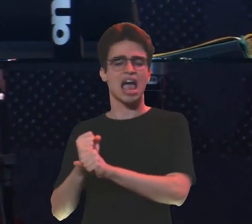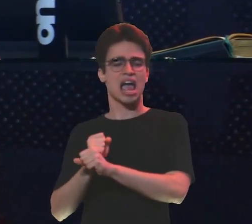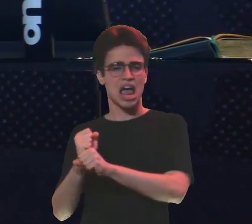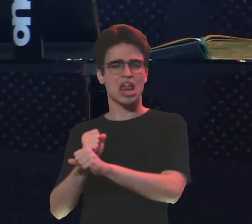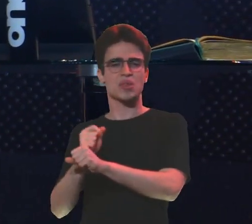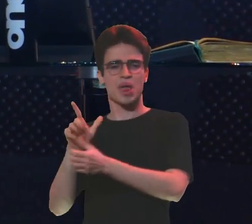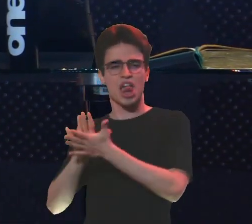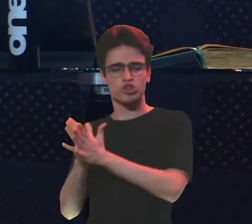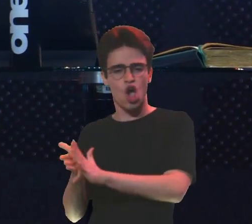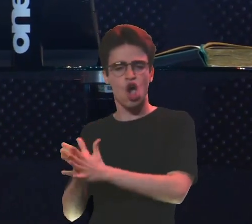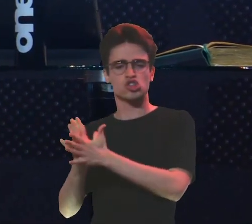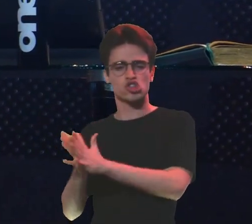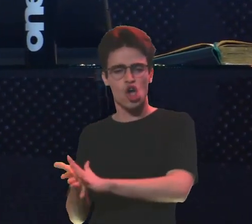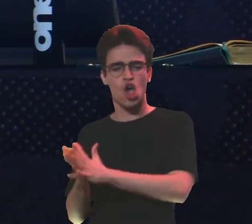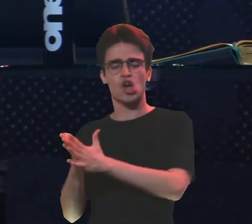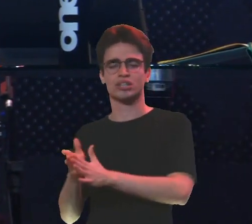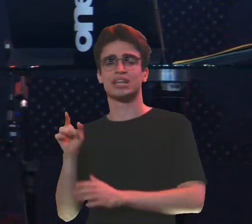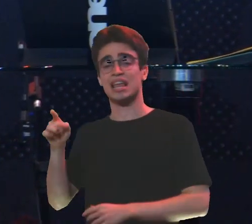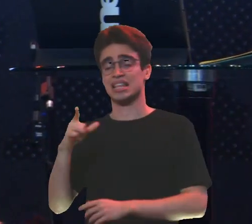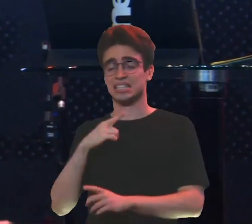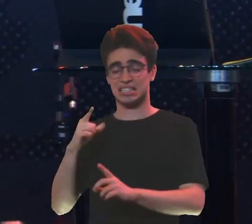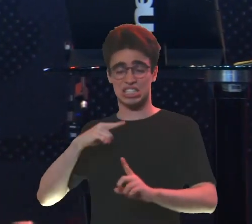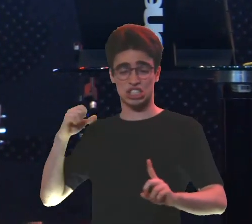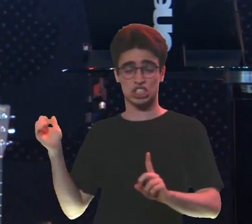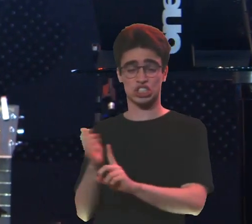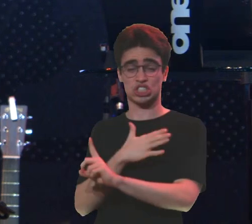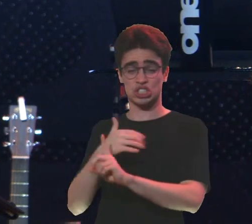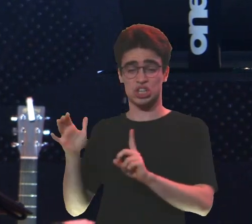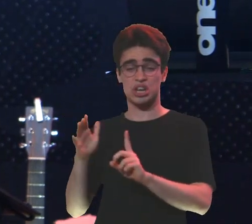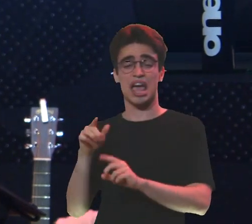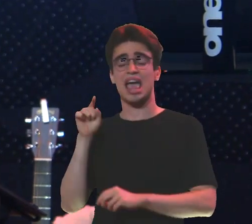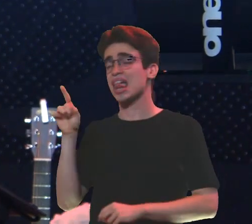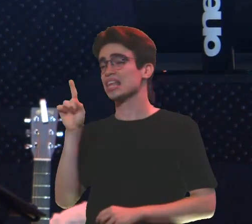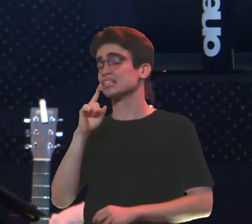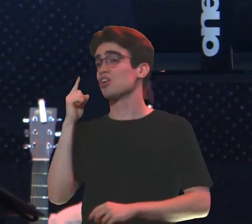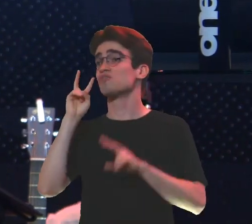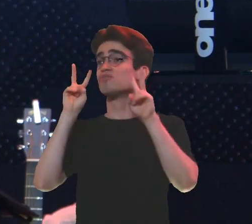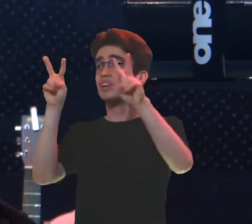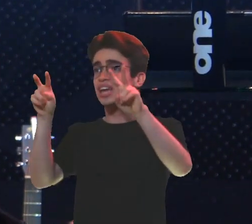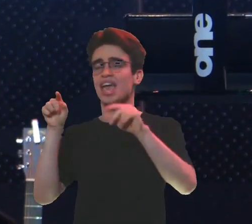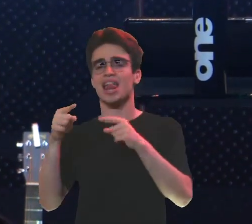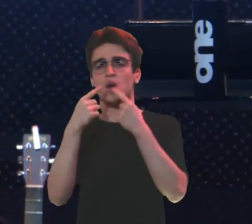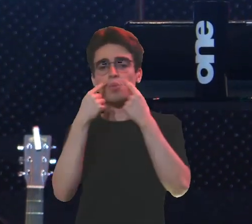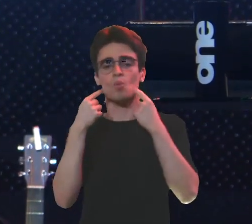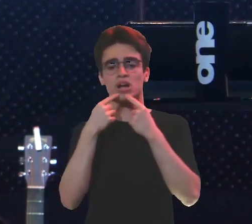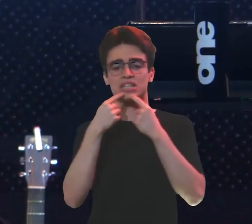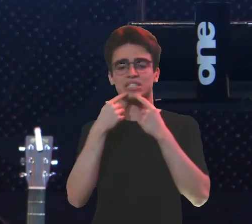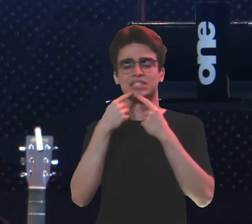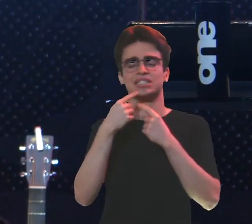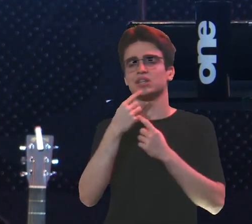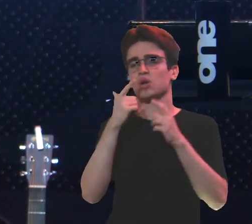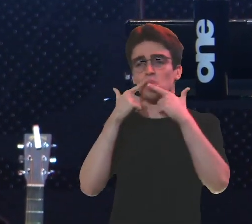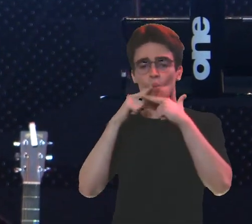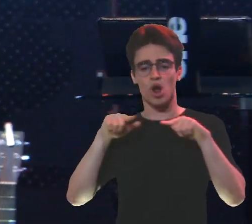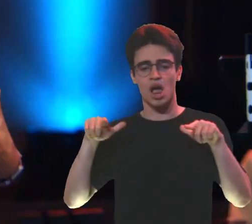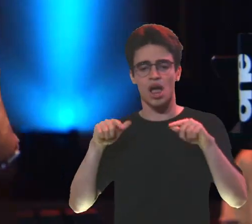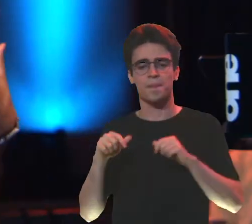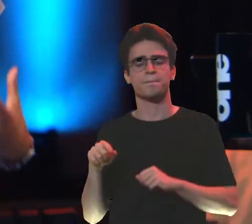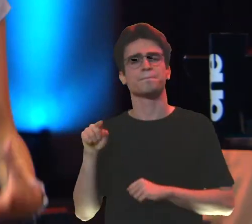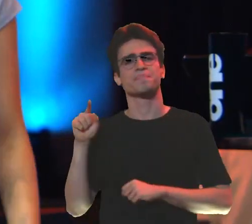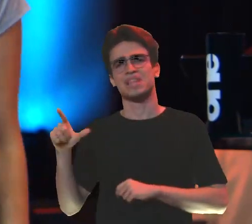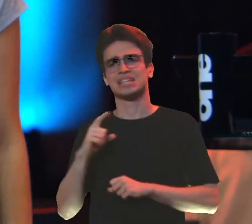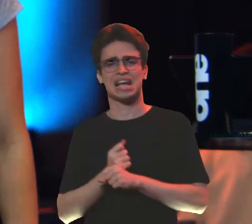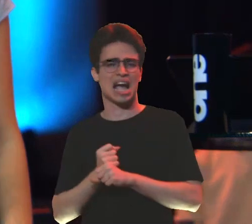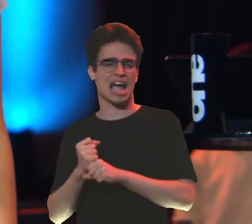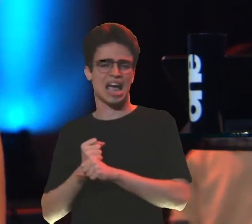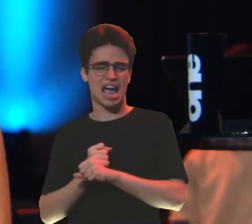tortura. Chutaram o rosto dele, ele já não enxergava direito, ele já não tinha mais dentes na boca. E ele passou muitos